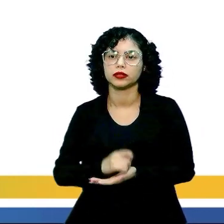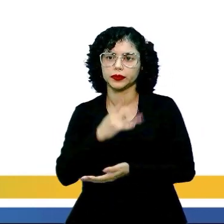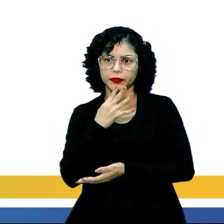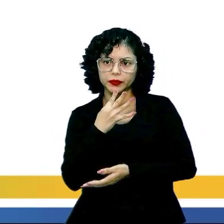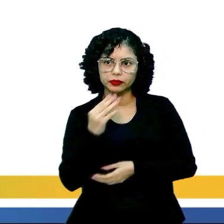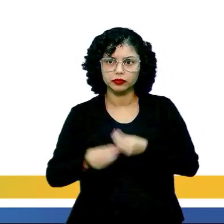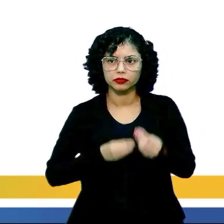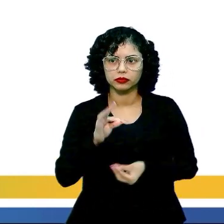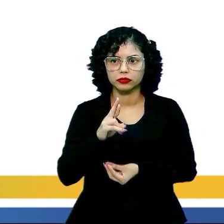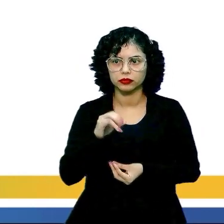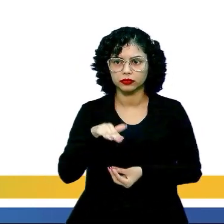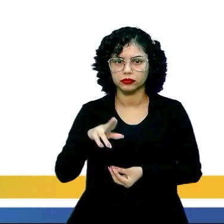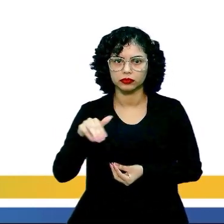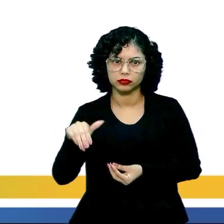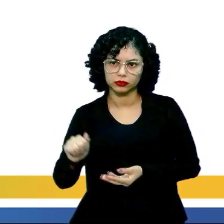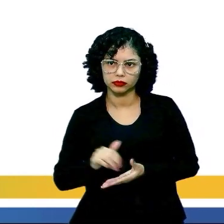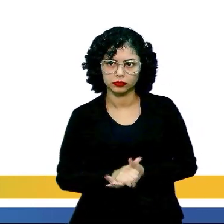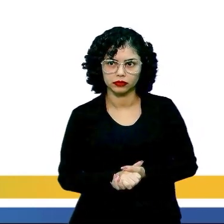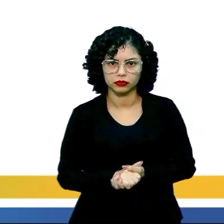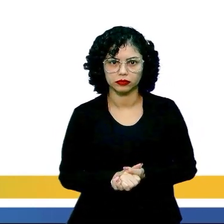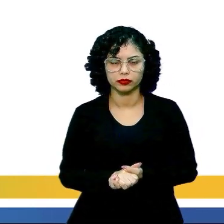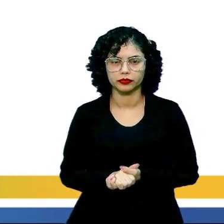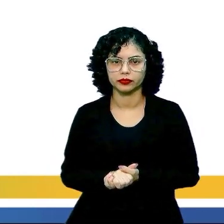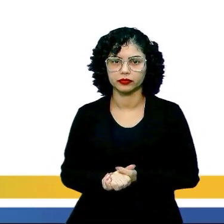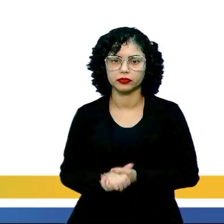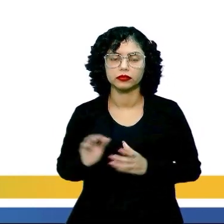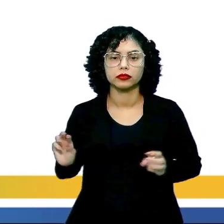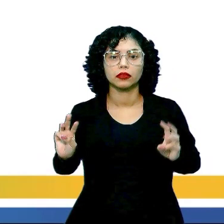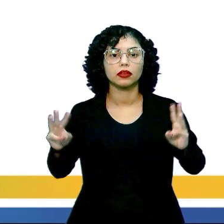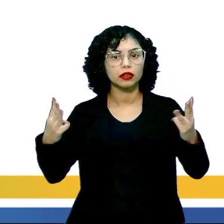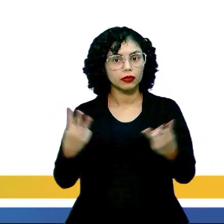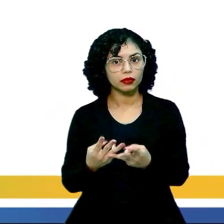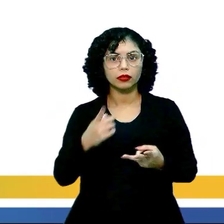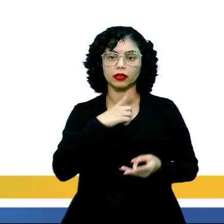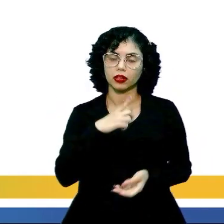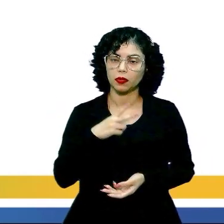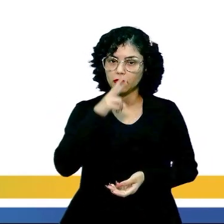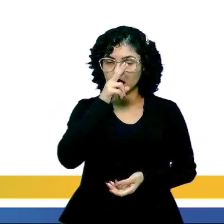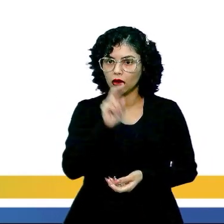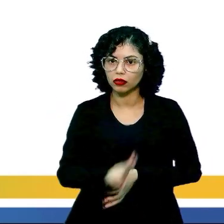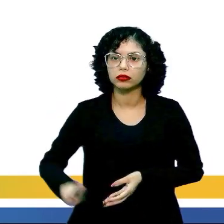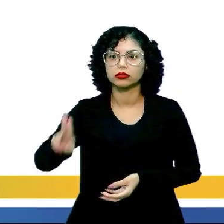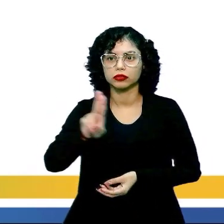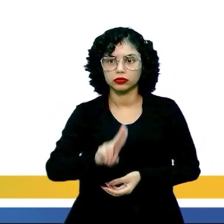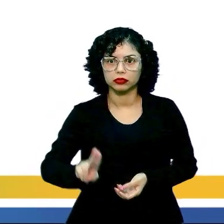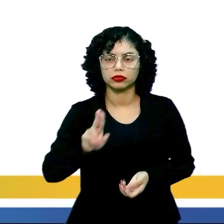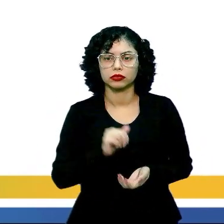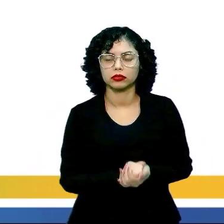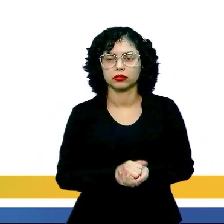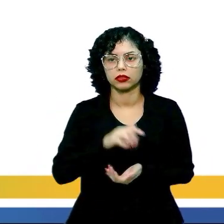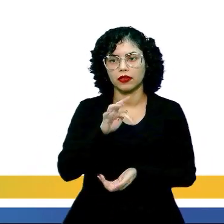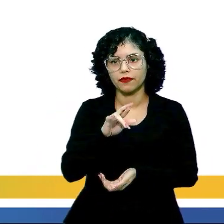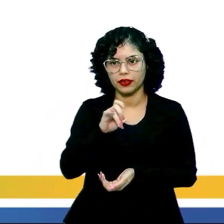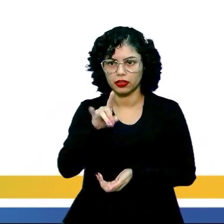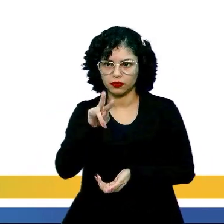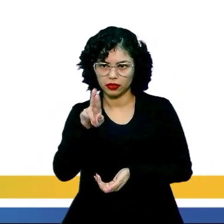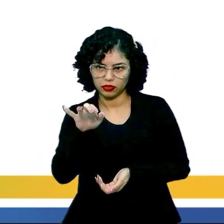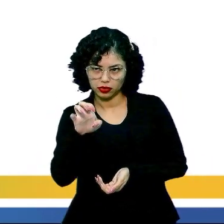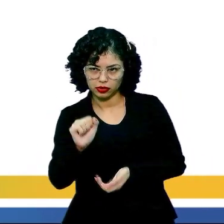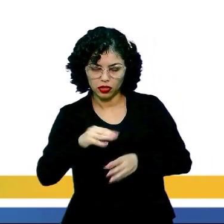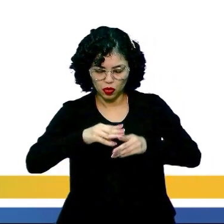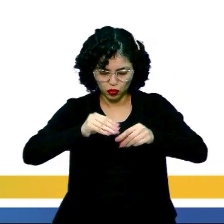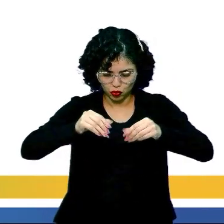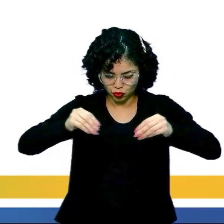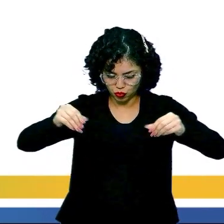orgânica conhecida como torta de mamona. Essa massa tem potencial para ser utilizada como